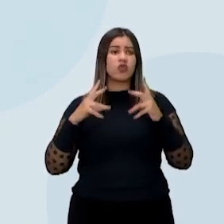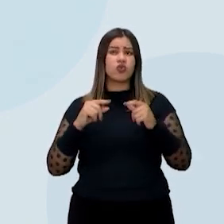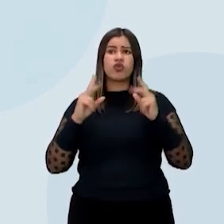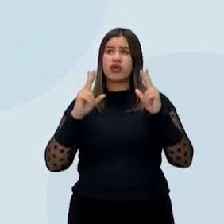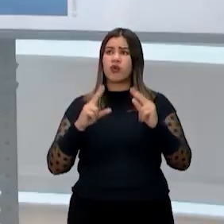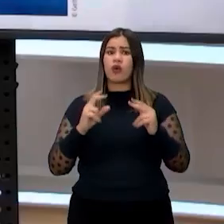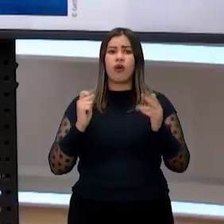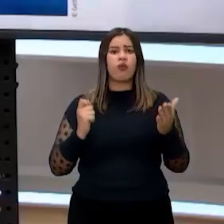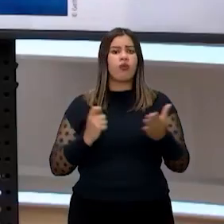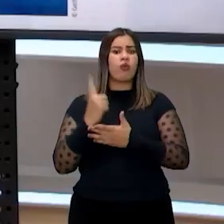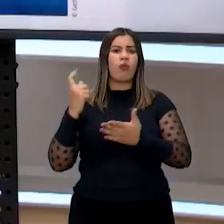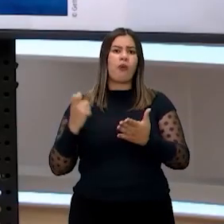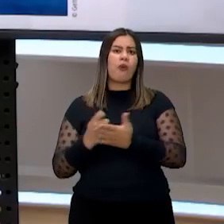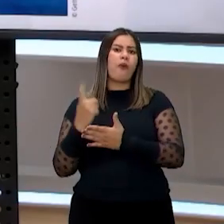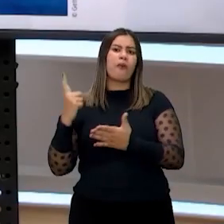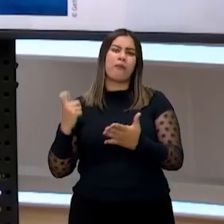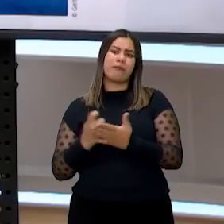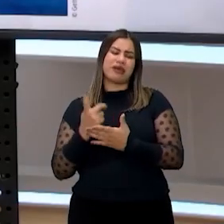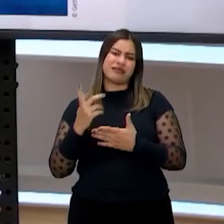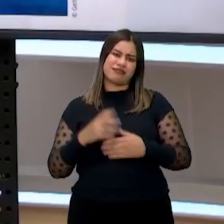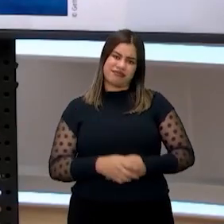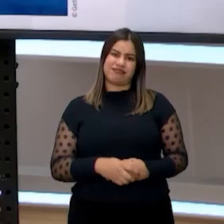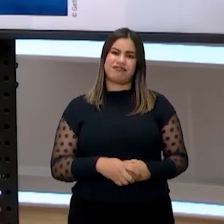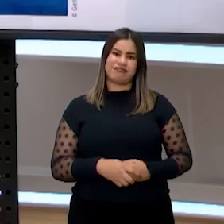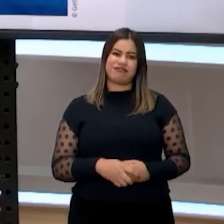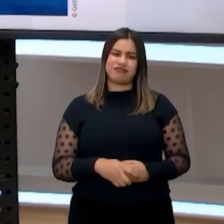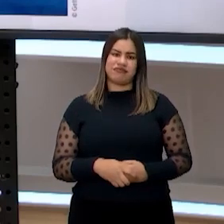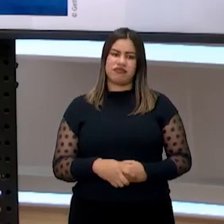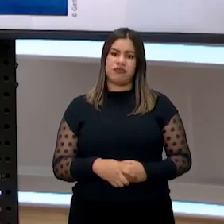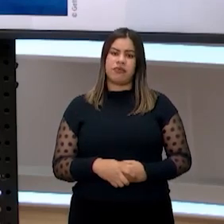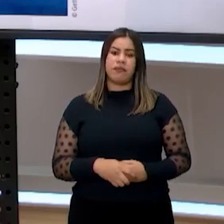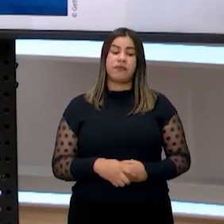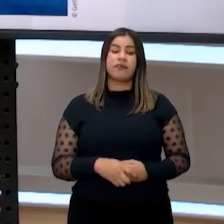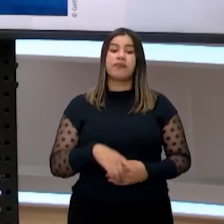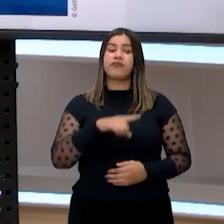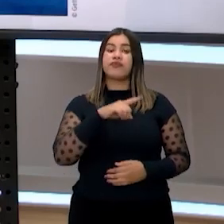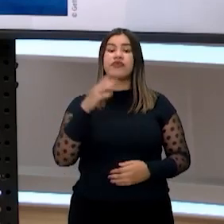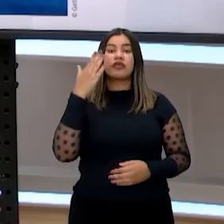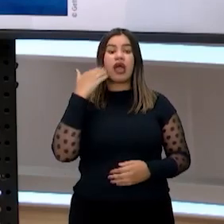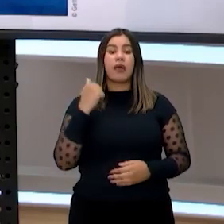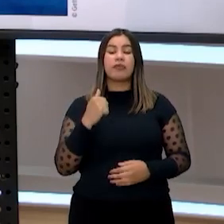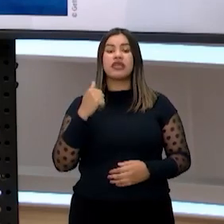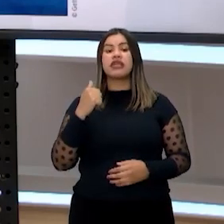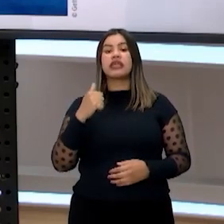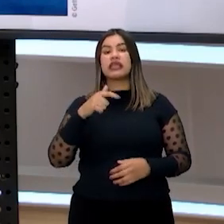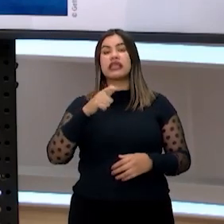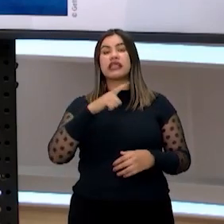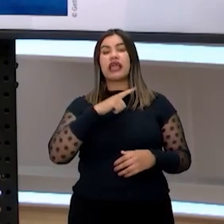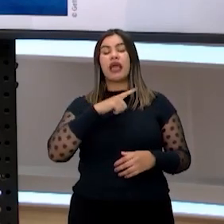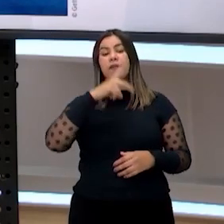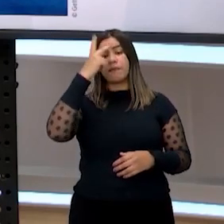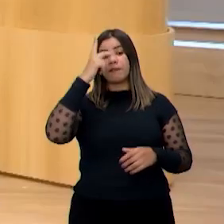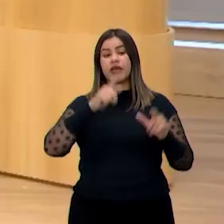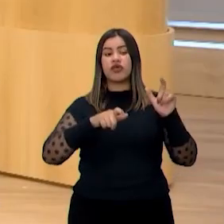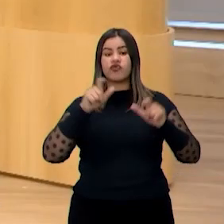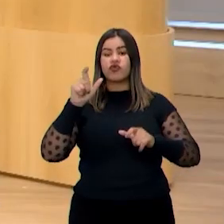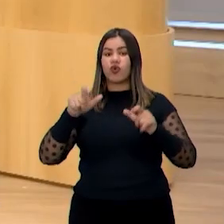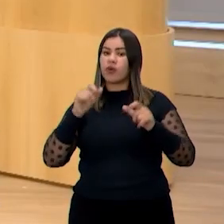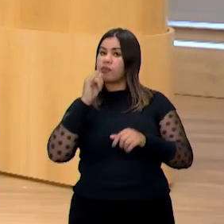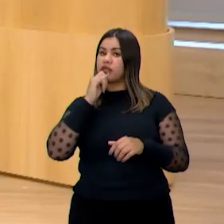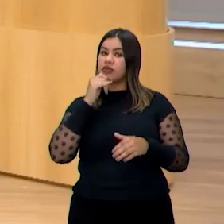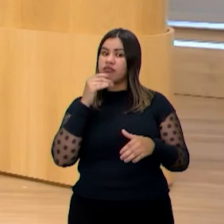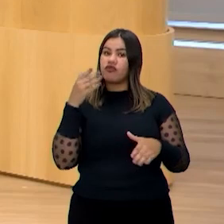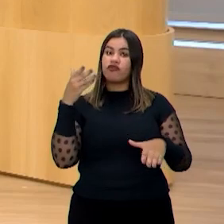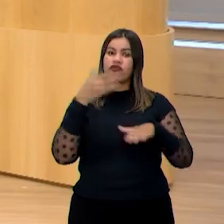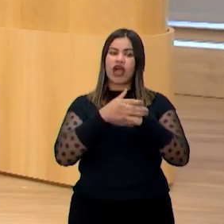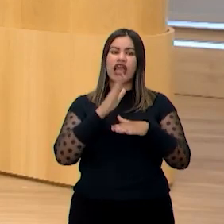Mafê, voltei aqui para nós. Você sabia que existe gente que cobra para ir ao cinema